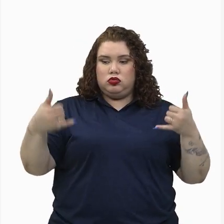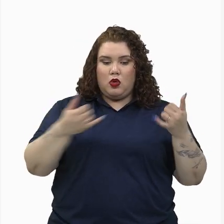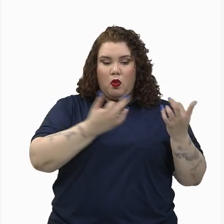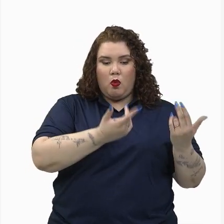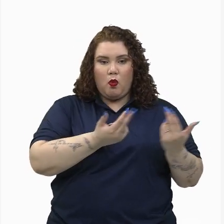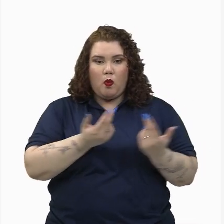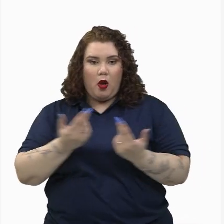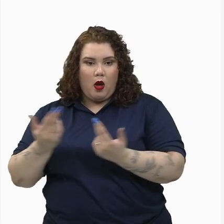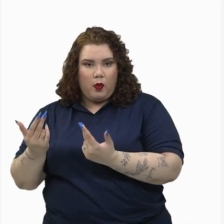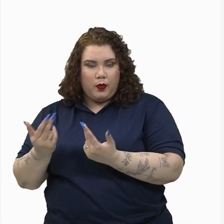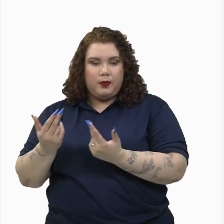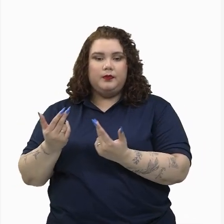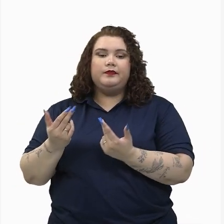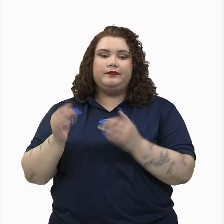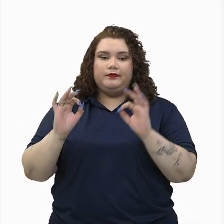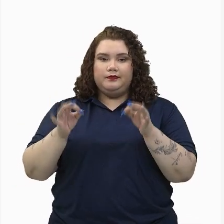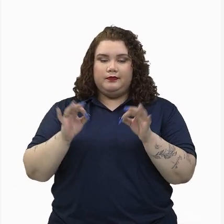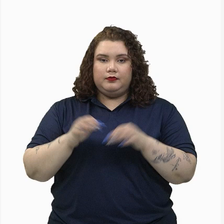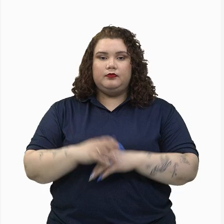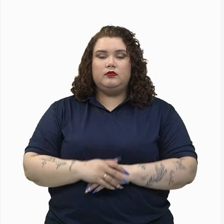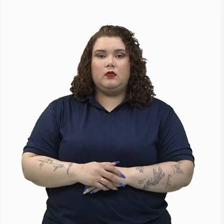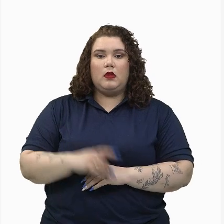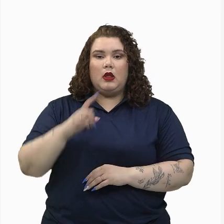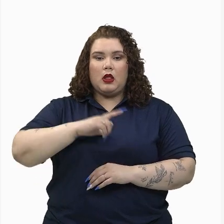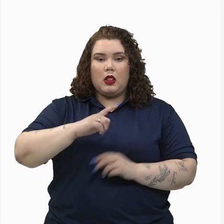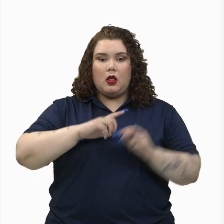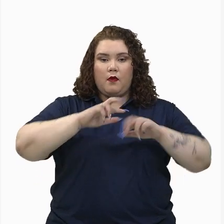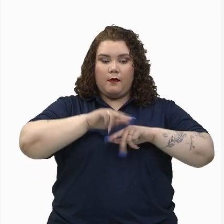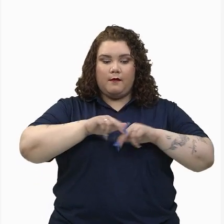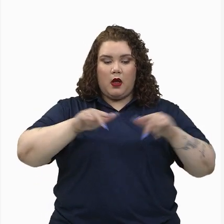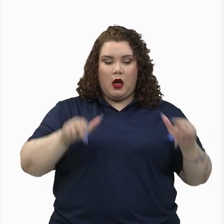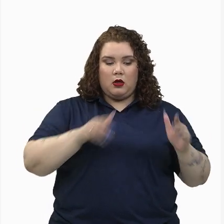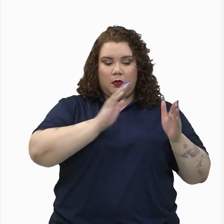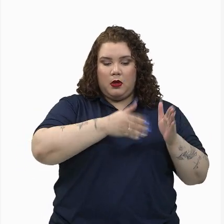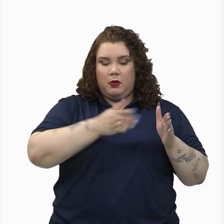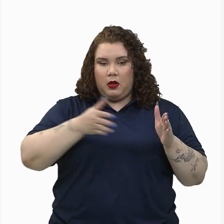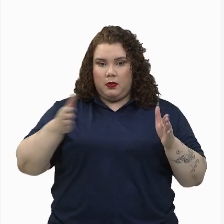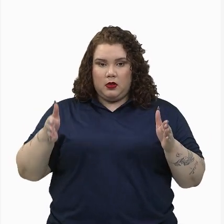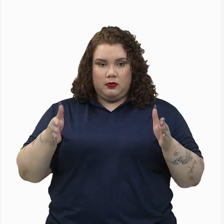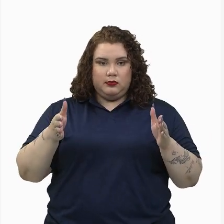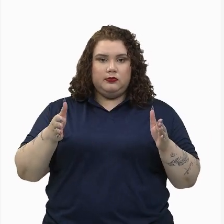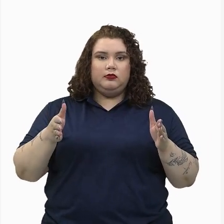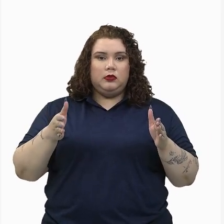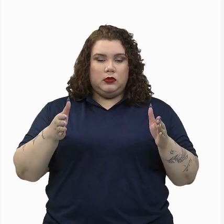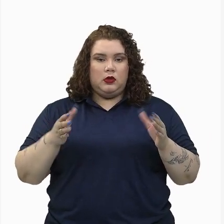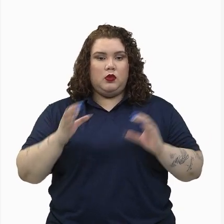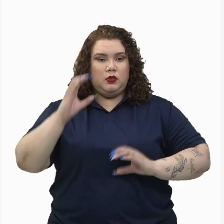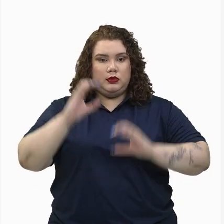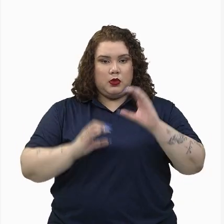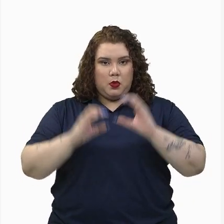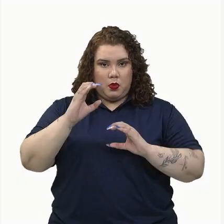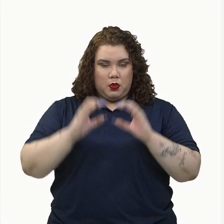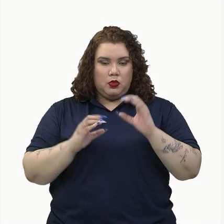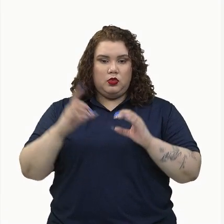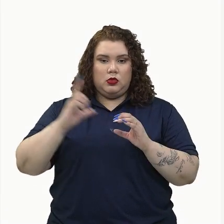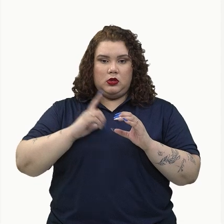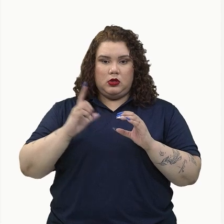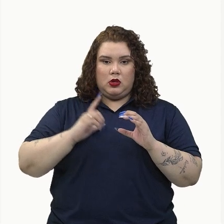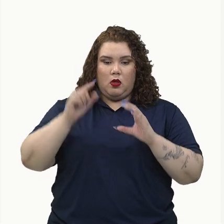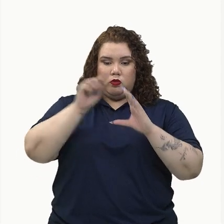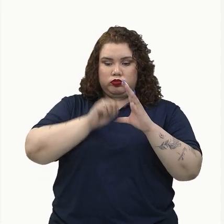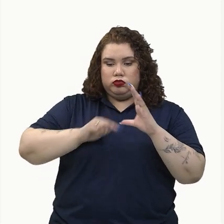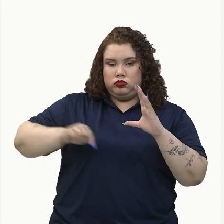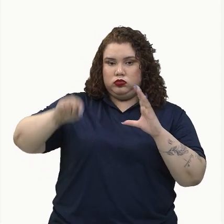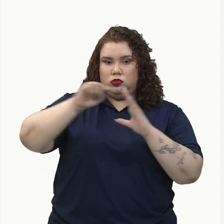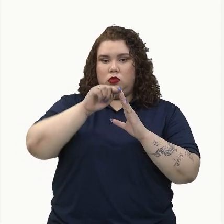corrente. Ou seja, você tem em série, num circuito, que é um círculo, ligado no